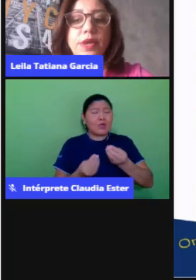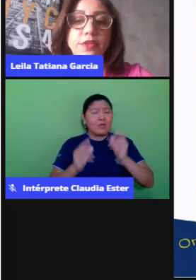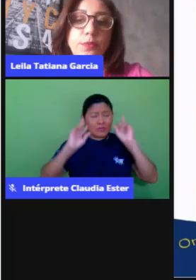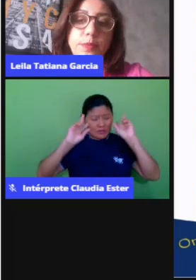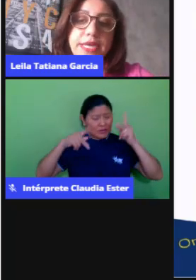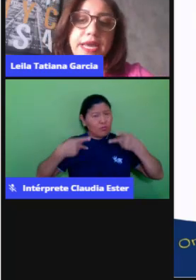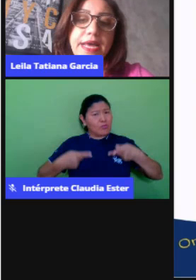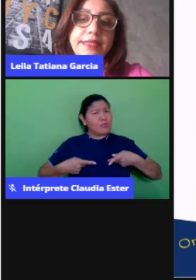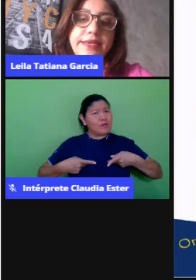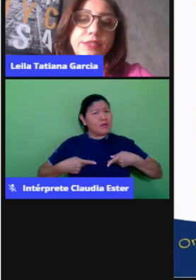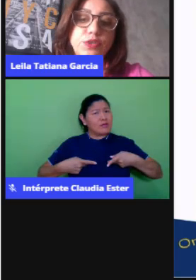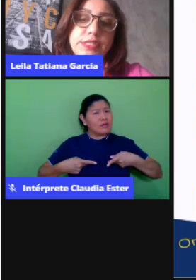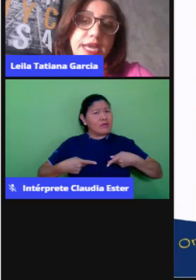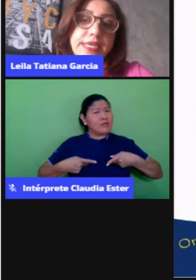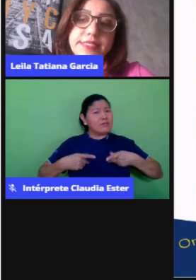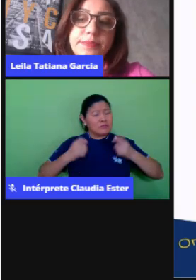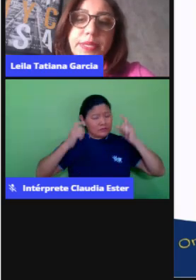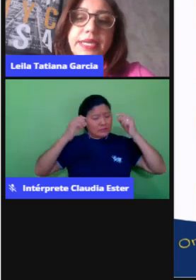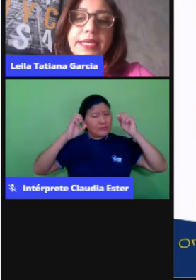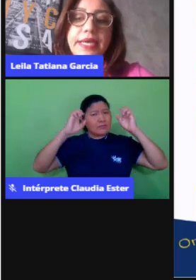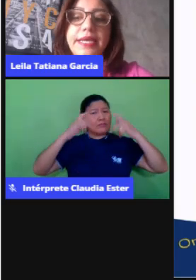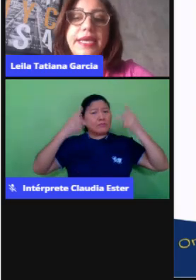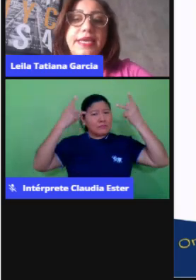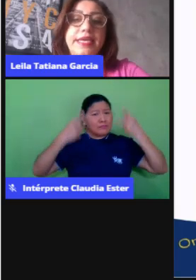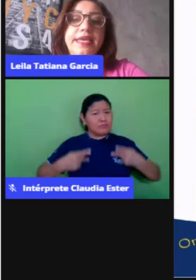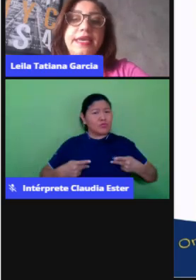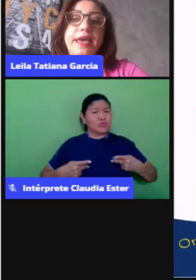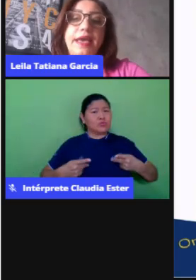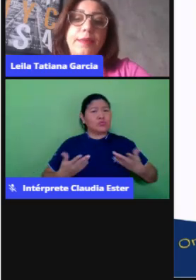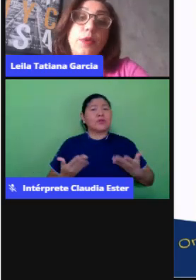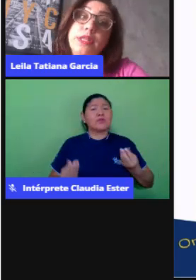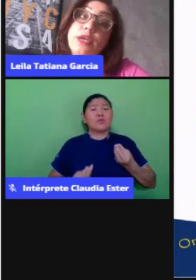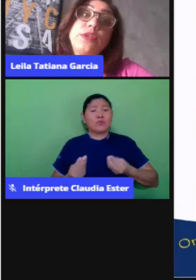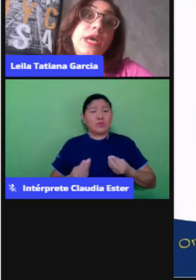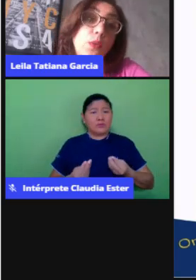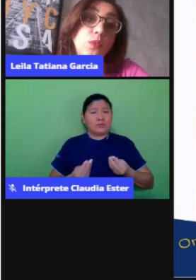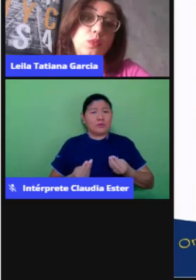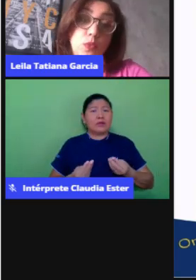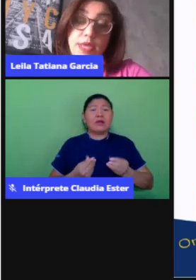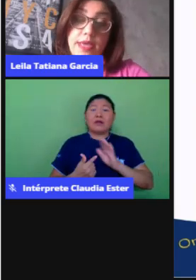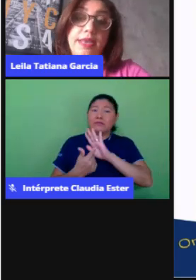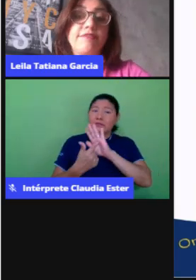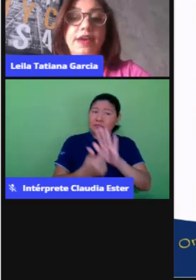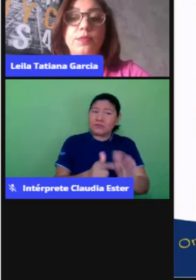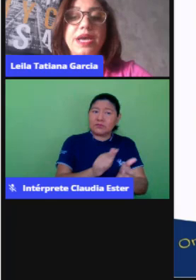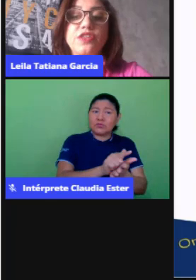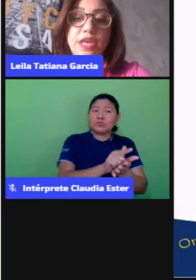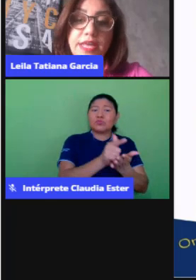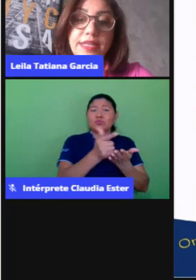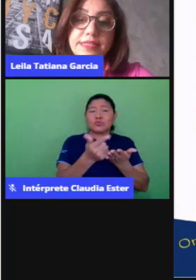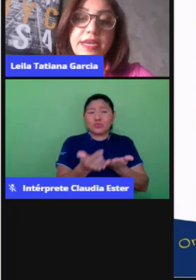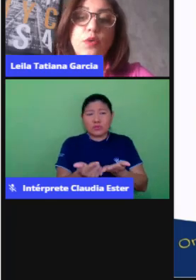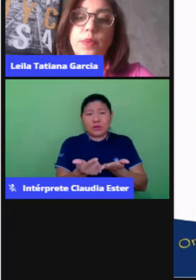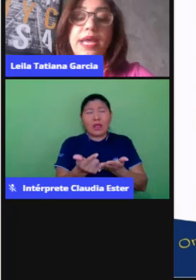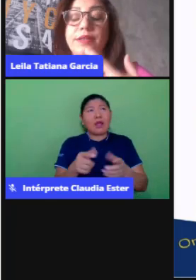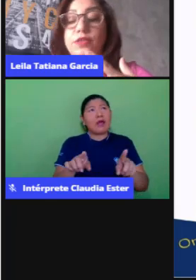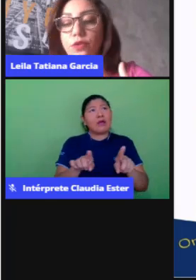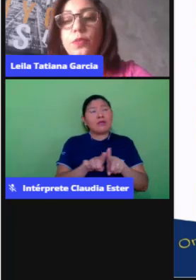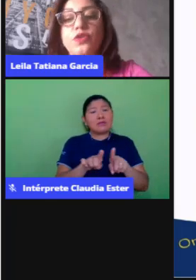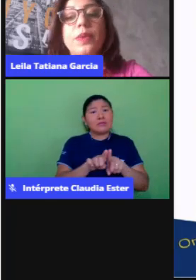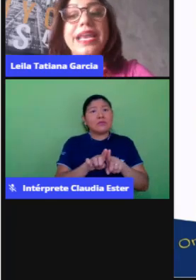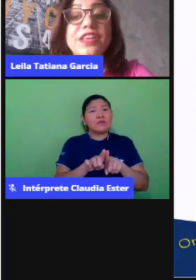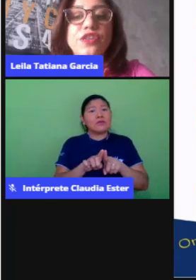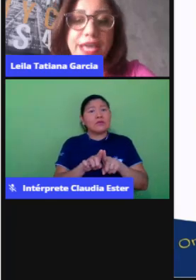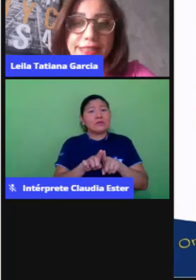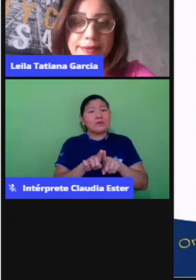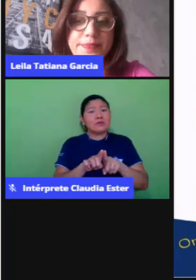é geralmente publicada em jornais também, né? E podem ou não levar uma agenda, ser acompanhada,